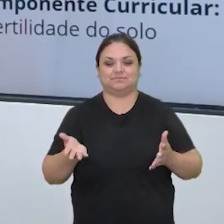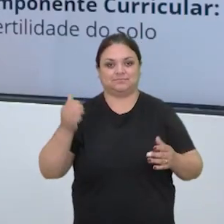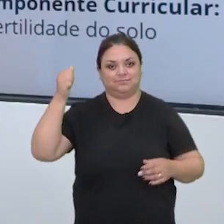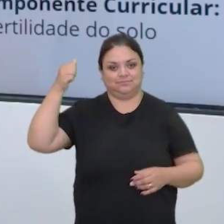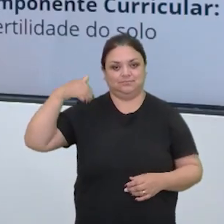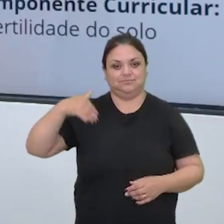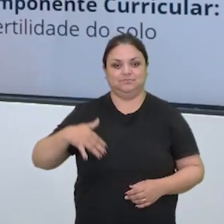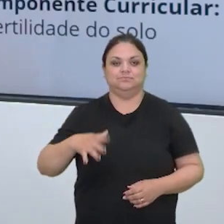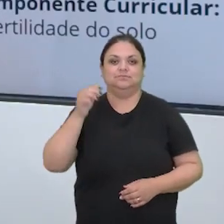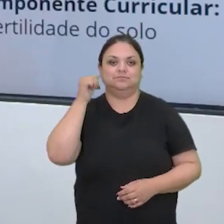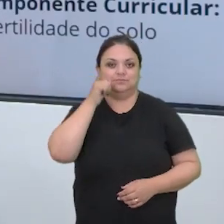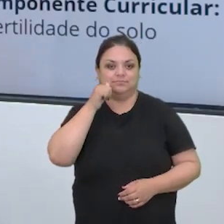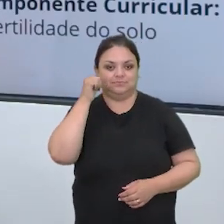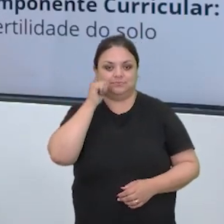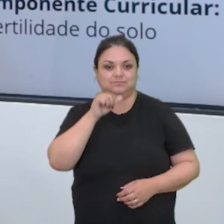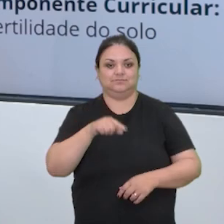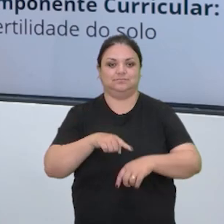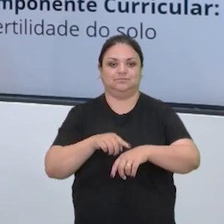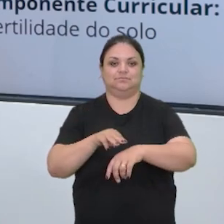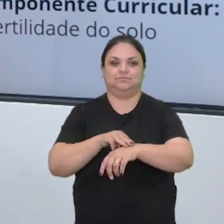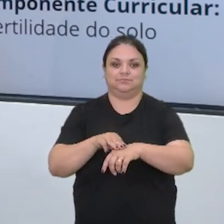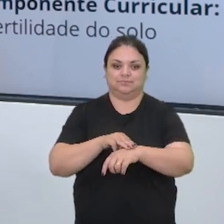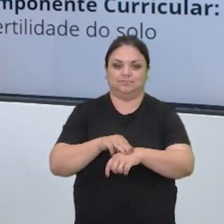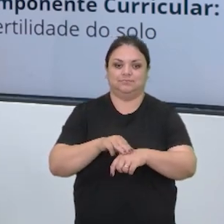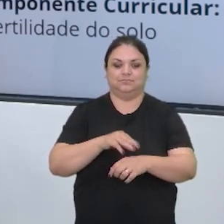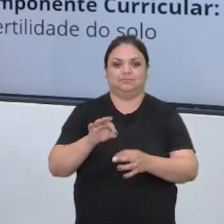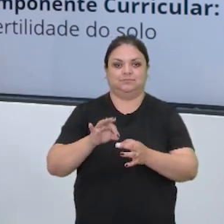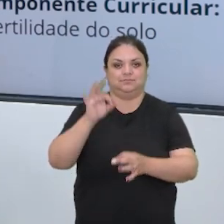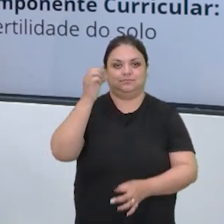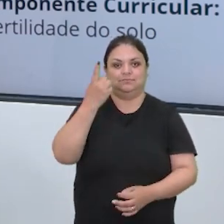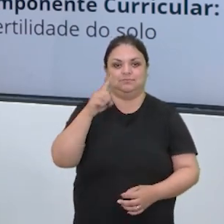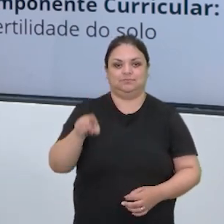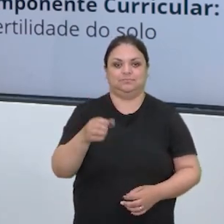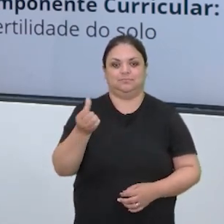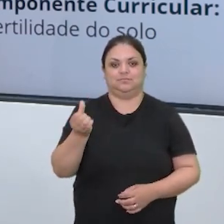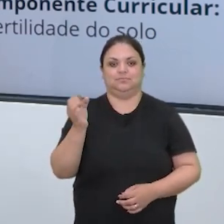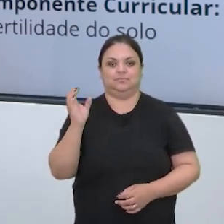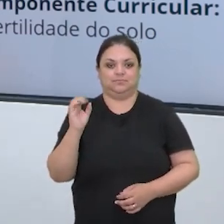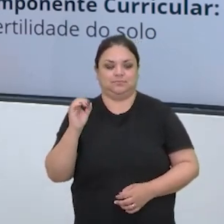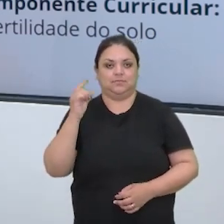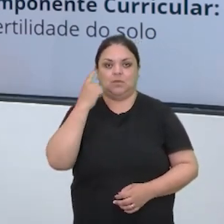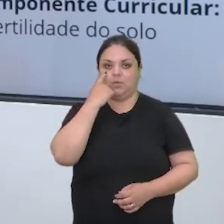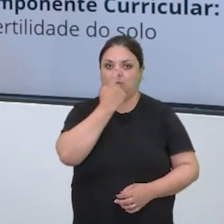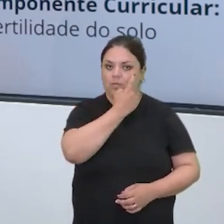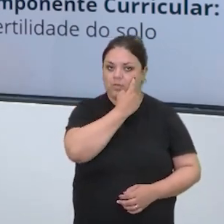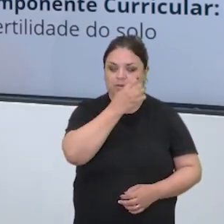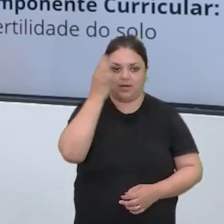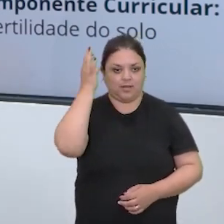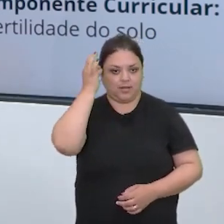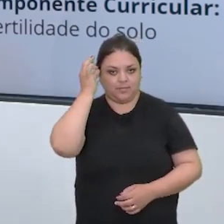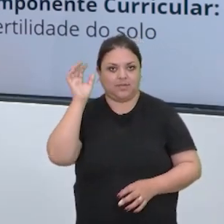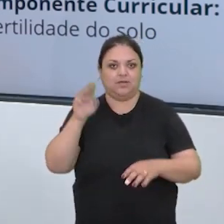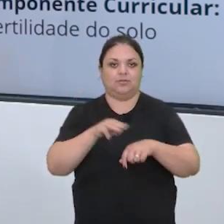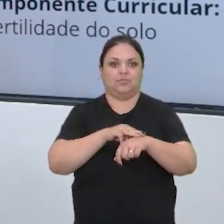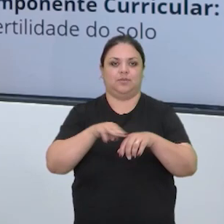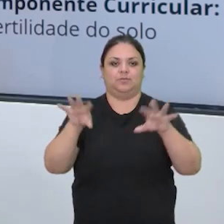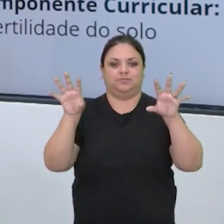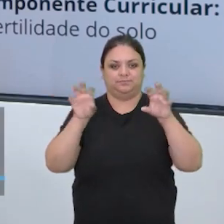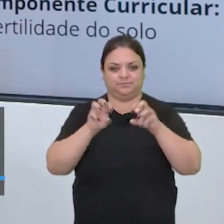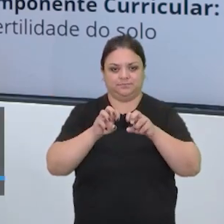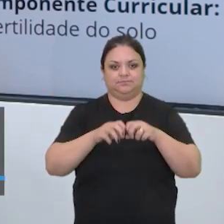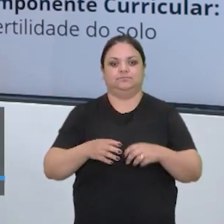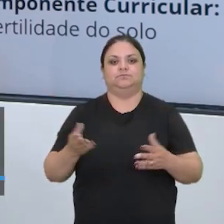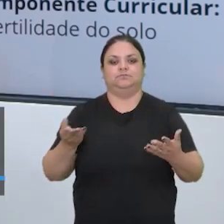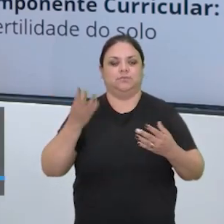uma mulher de pele parda, de 1,60 m de altura, olhos e cabelos castanhos escuros, tá certo? Estou com